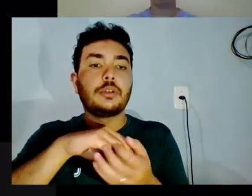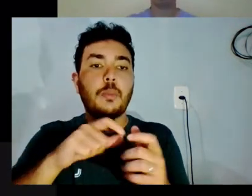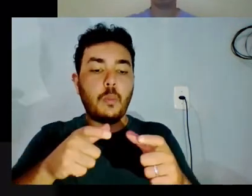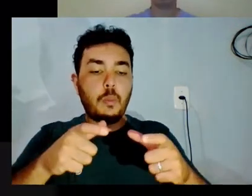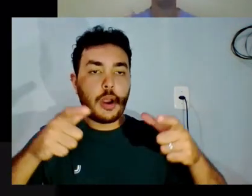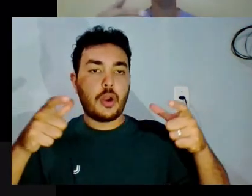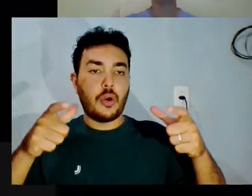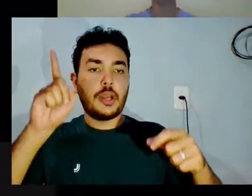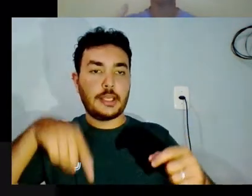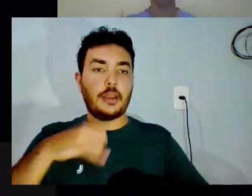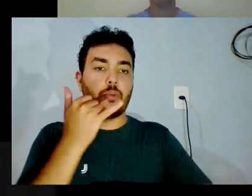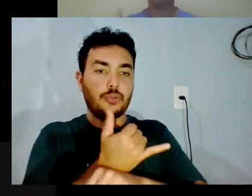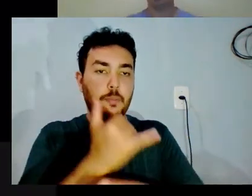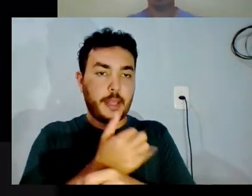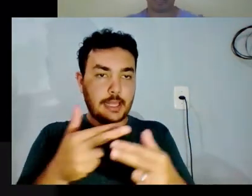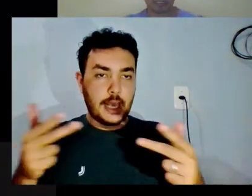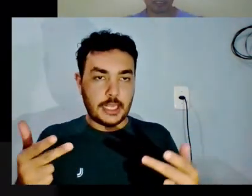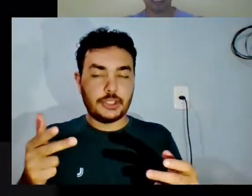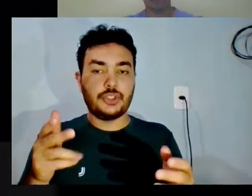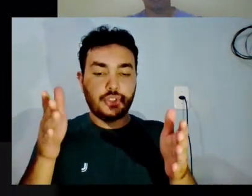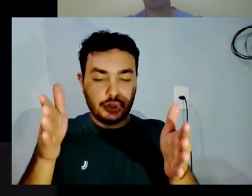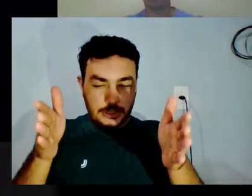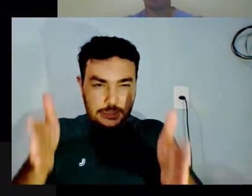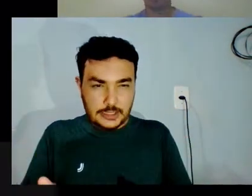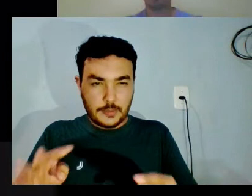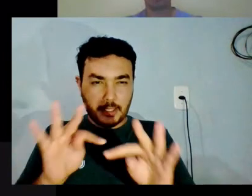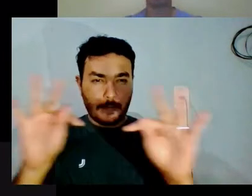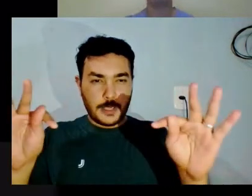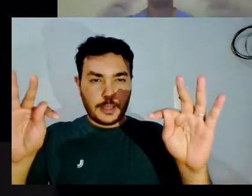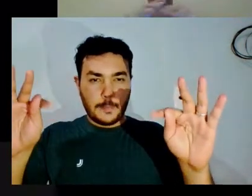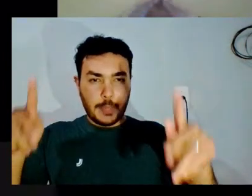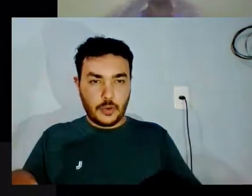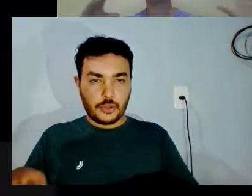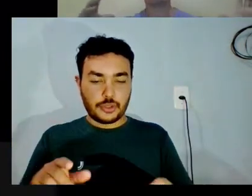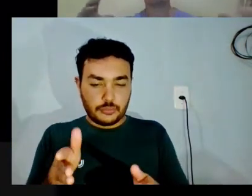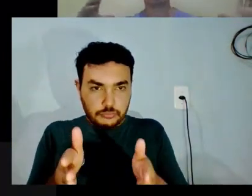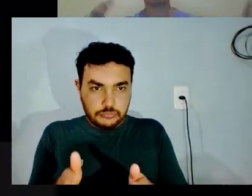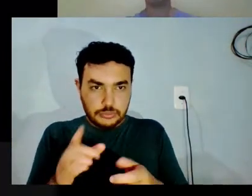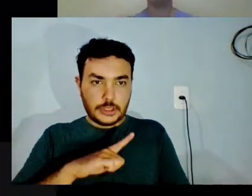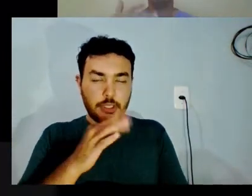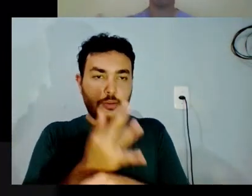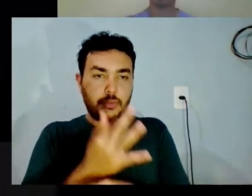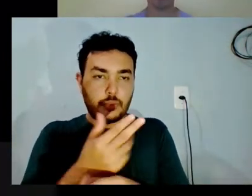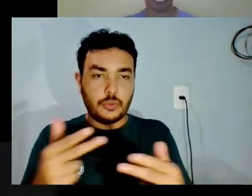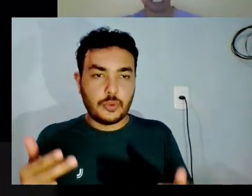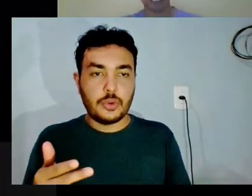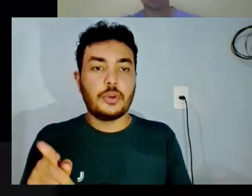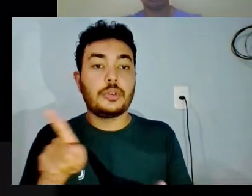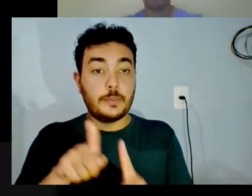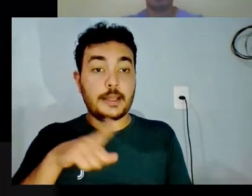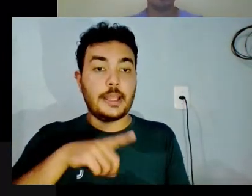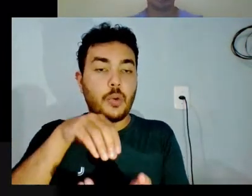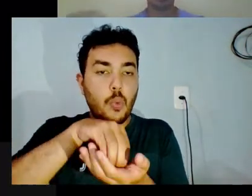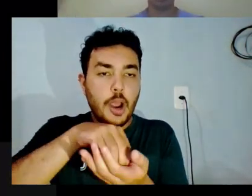compostos de coordenação, também influencia bastante, né, porque eles vão sofrer uma alta blindagem eletrônica. Quanto maior o raio atômico, maior a blindagem